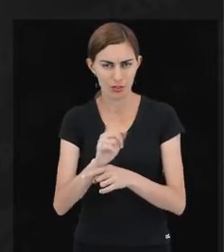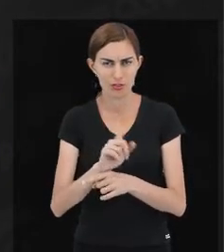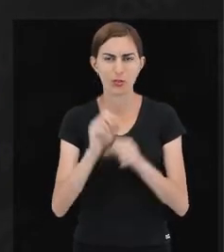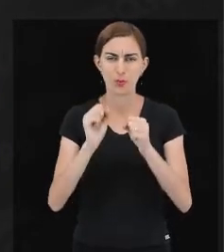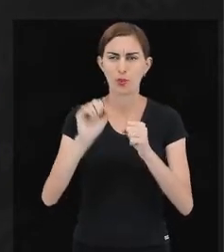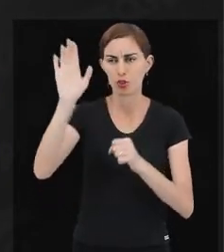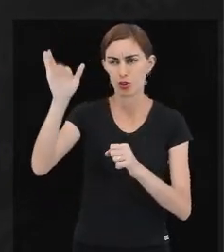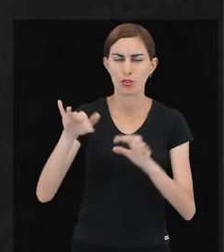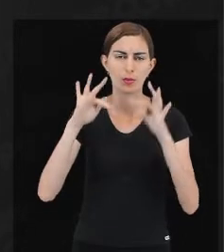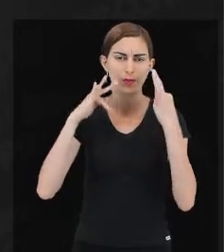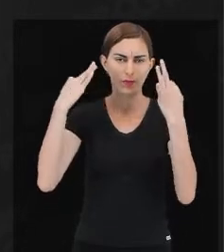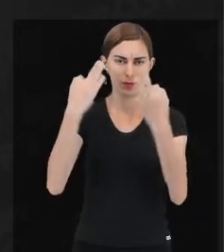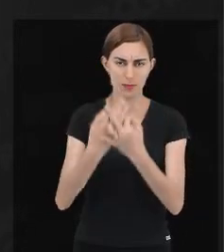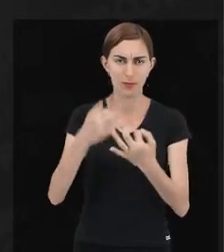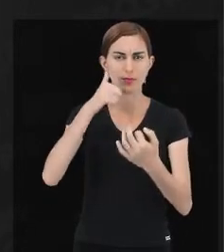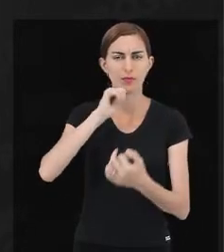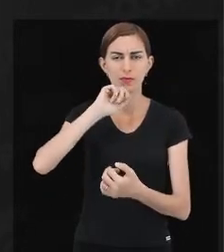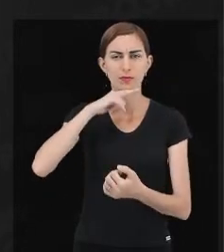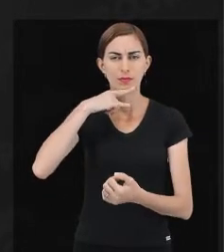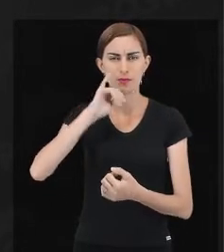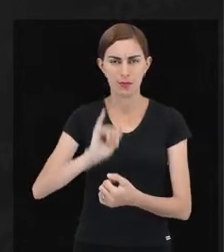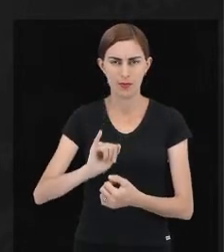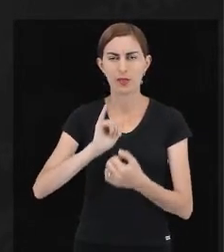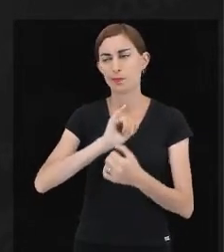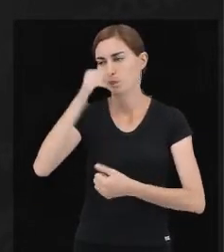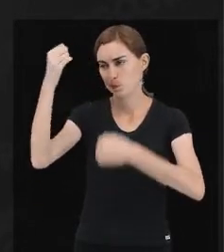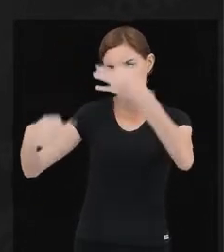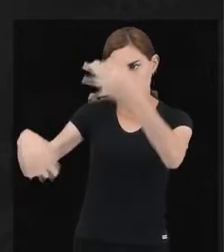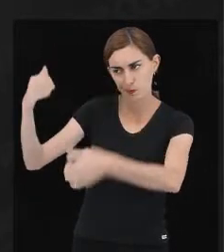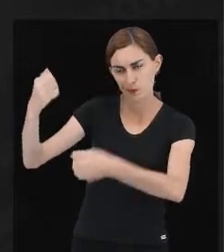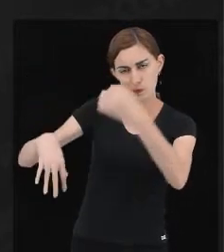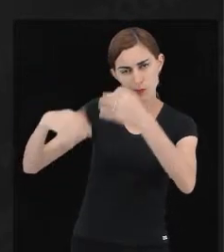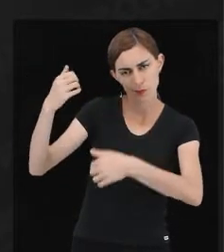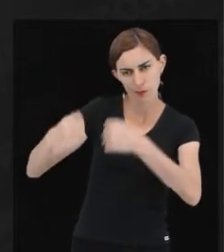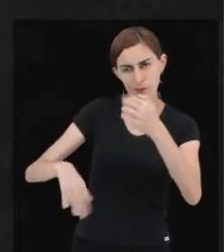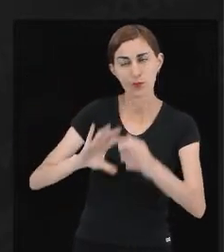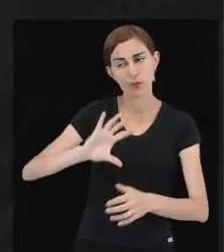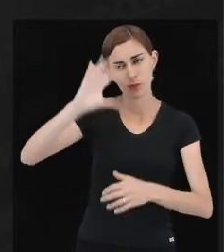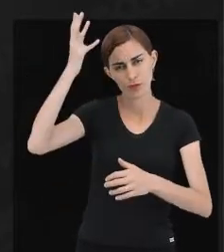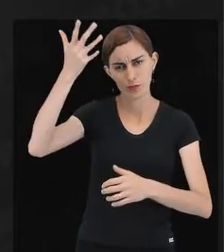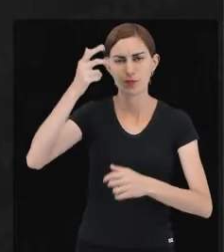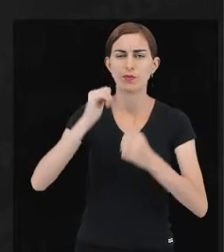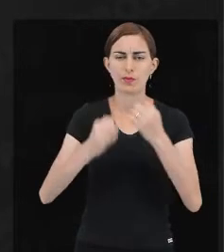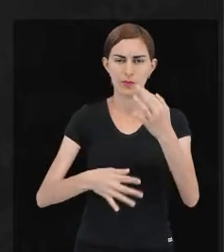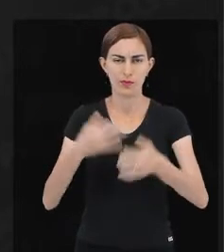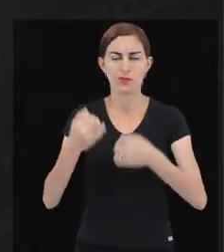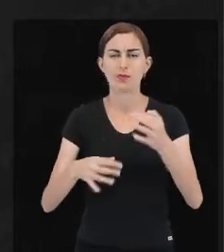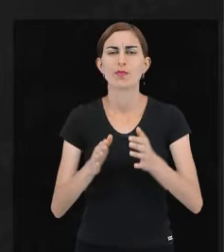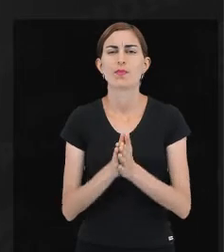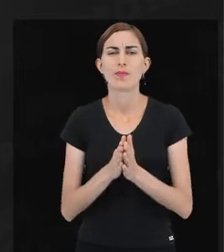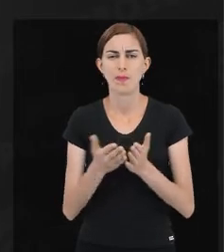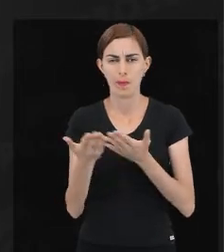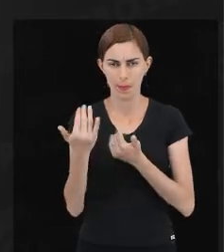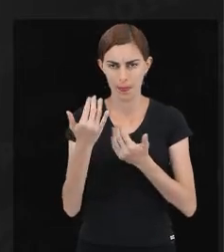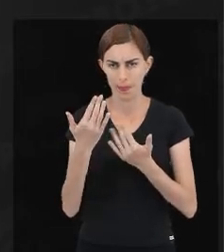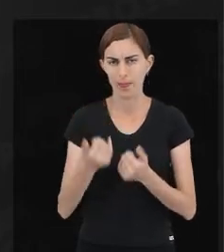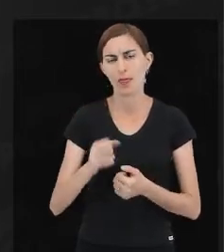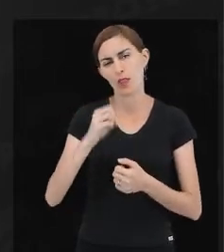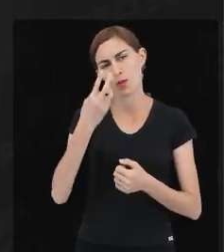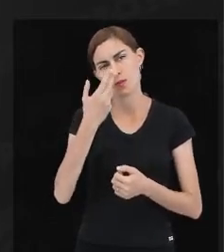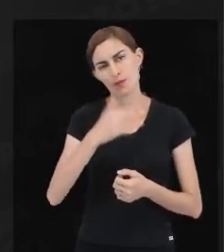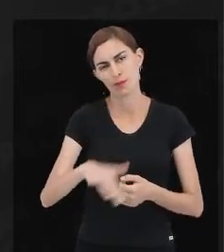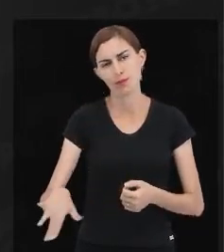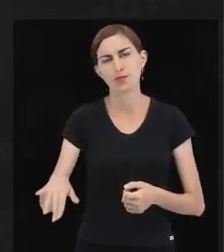Após contatar os pais ou responsáveis dos envolvidos e relatar a situação registrando em ata o ocorrido, conforme o Estatuto da Criança e do